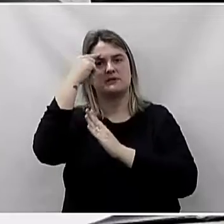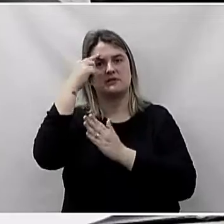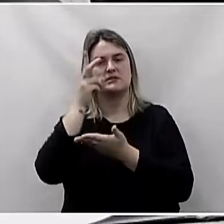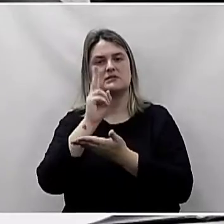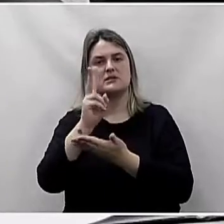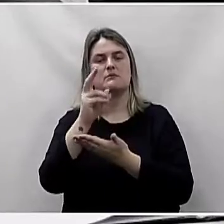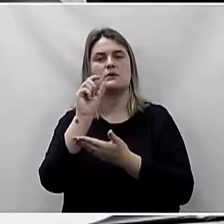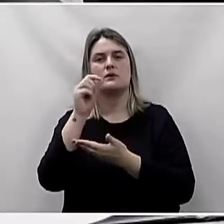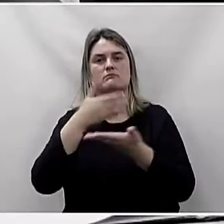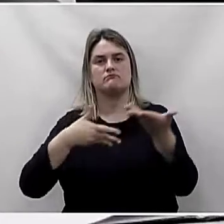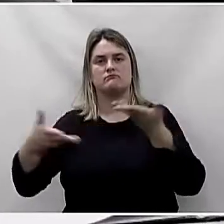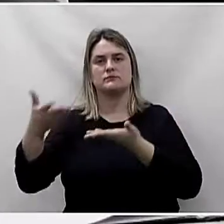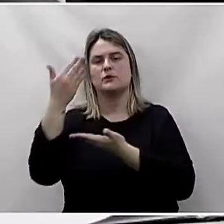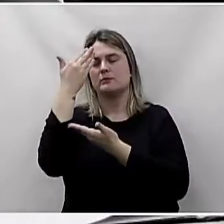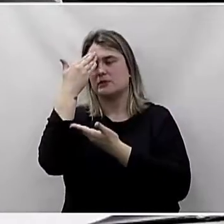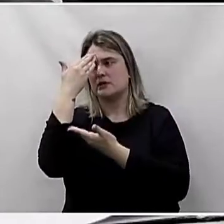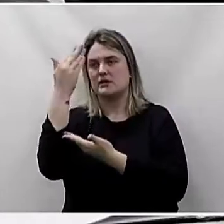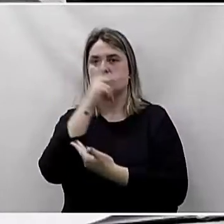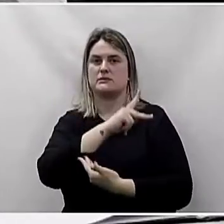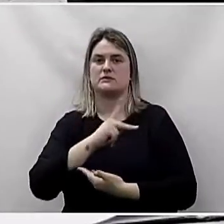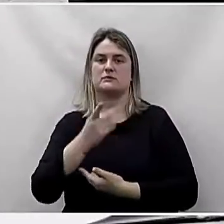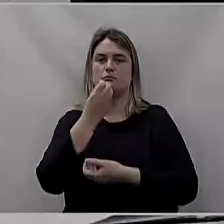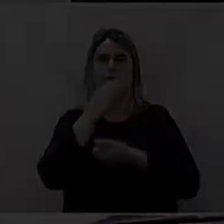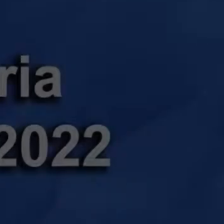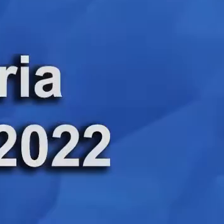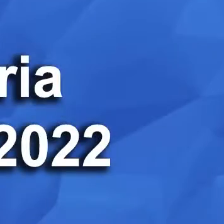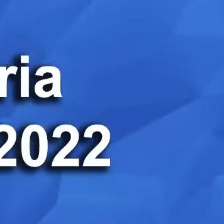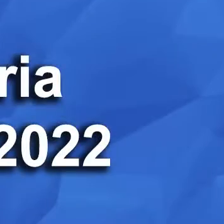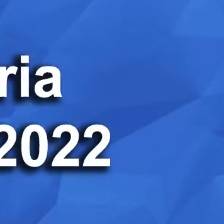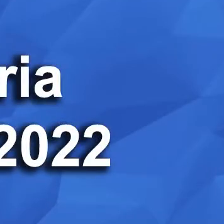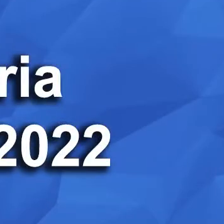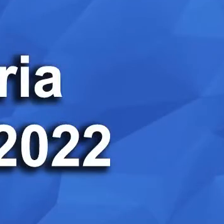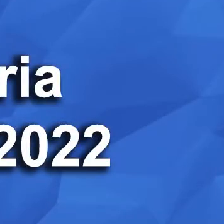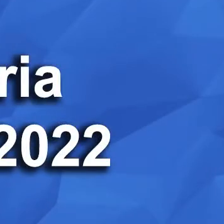sempre no próximo seria isso senhor presidente boa noite